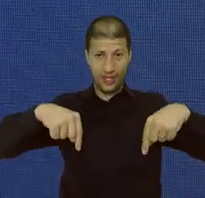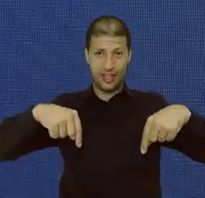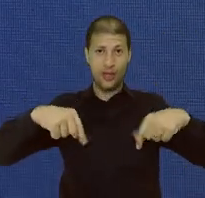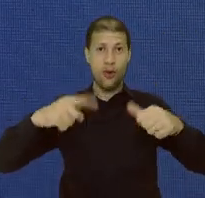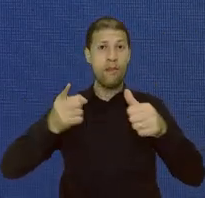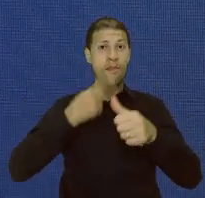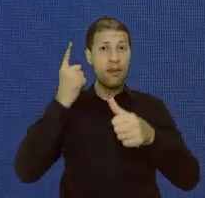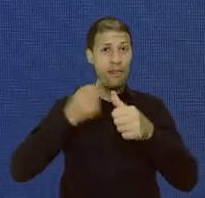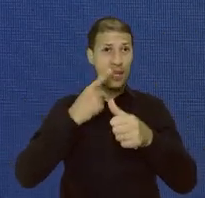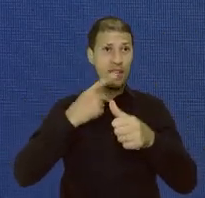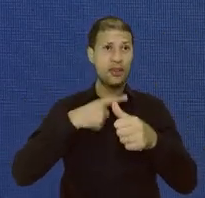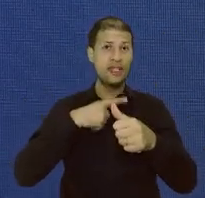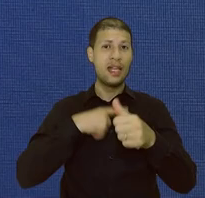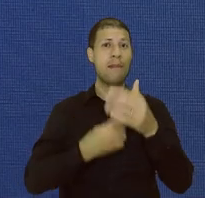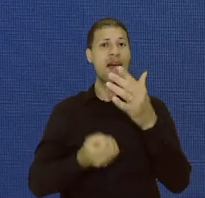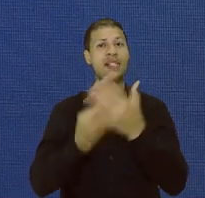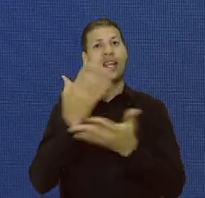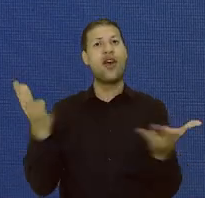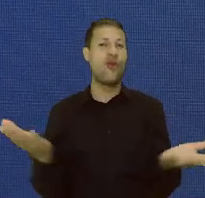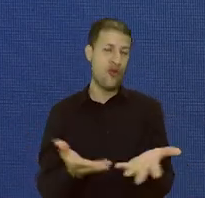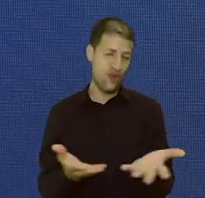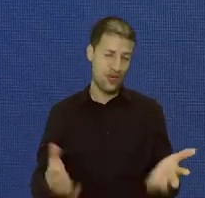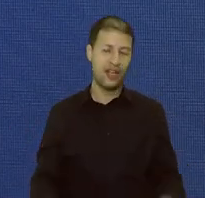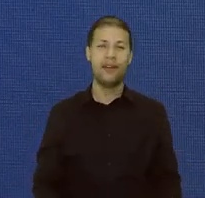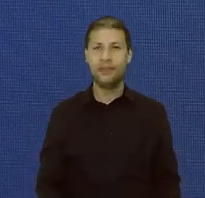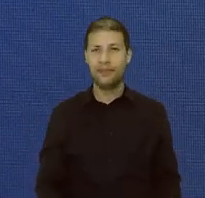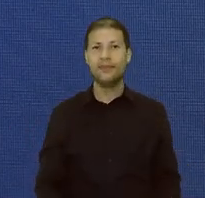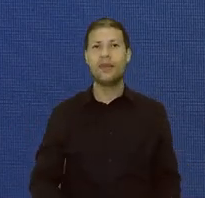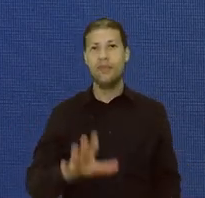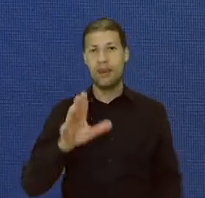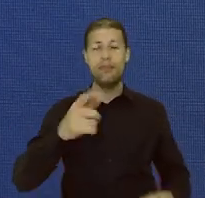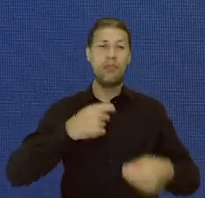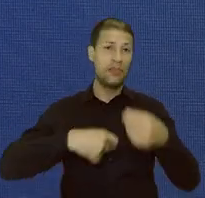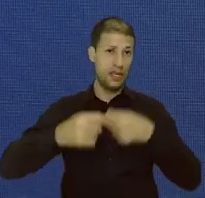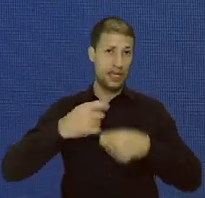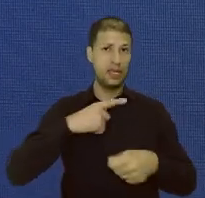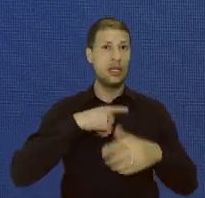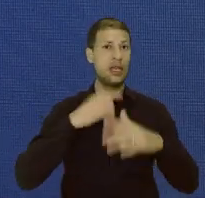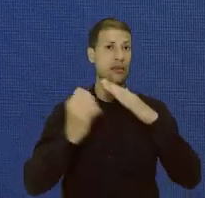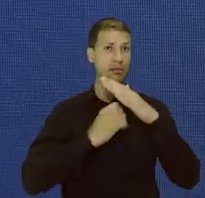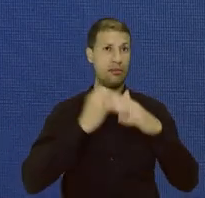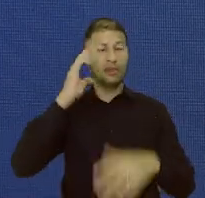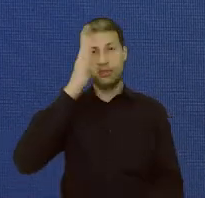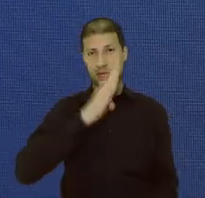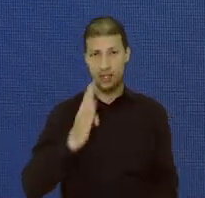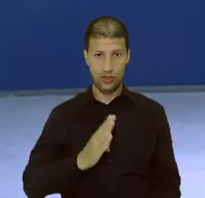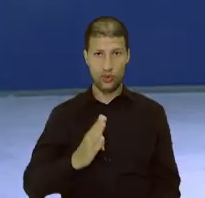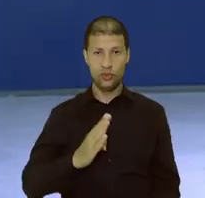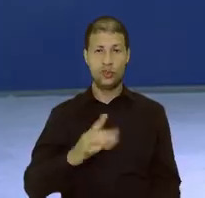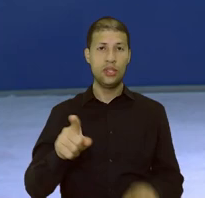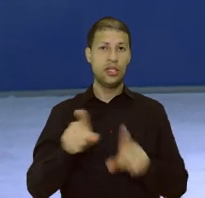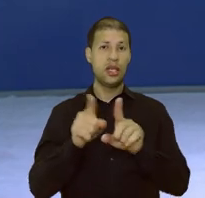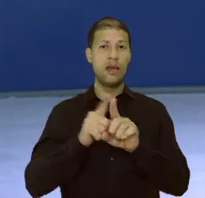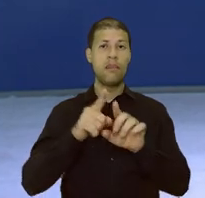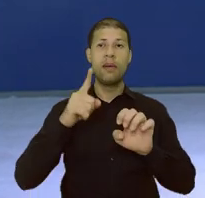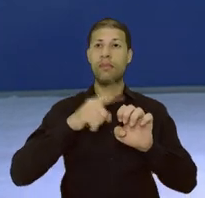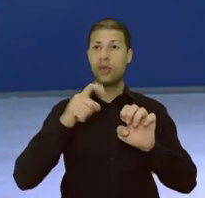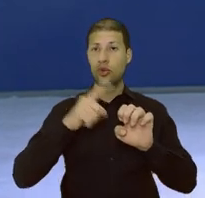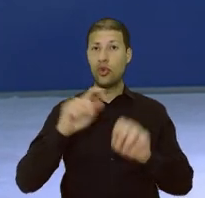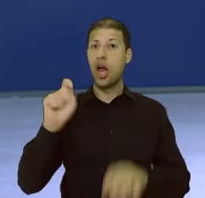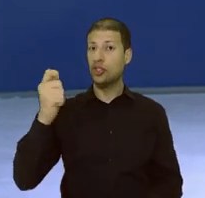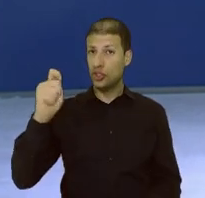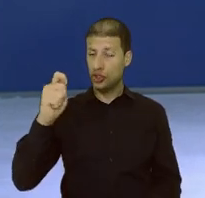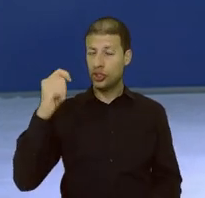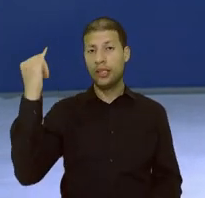estão surgindo agora né mas só mercados que para as empresas brasileiras e para empreendedores argentinos é importante